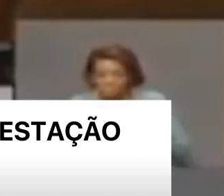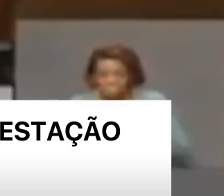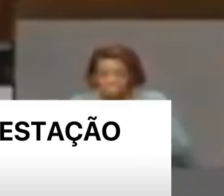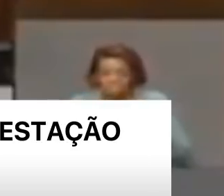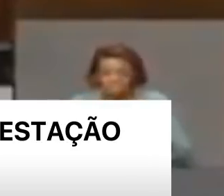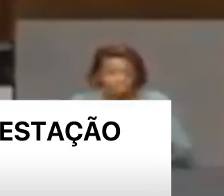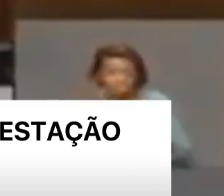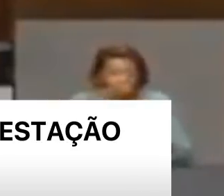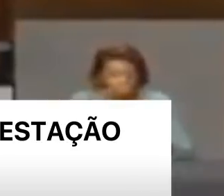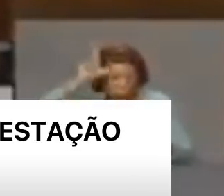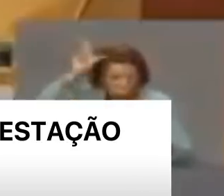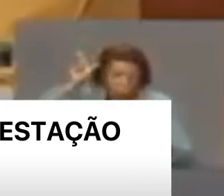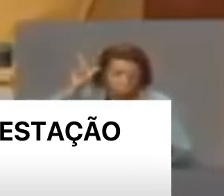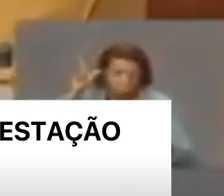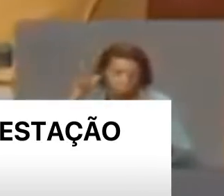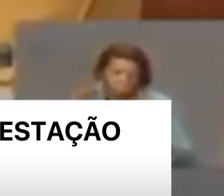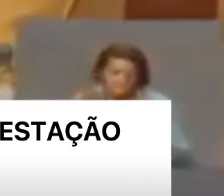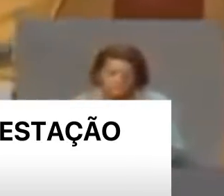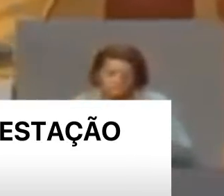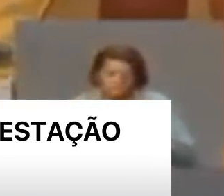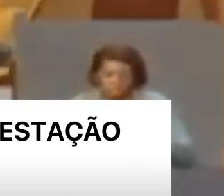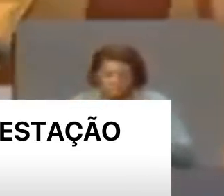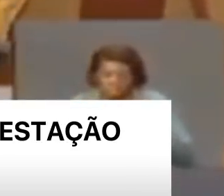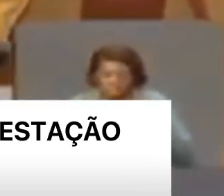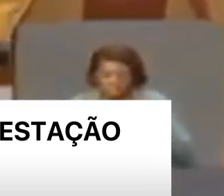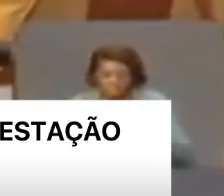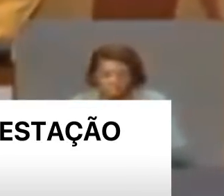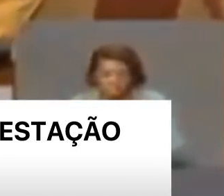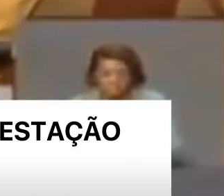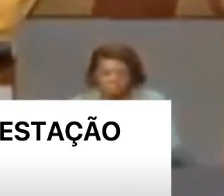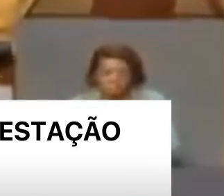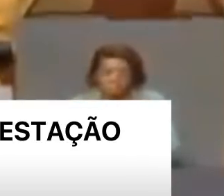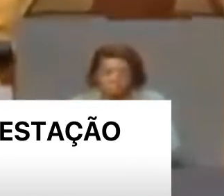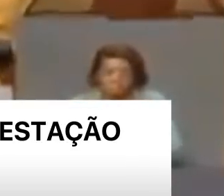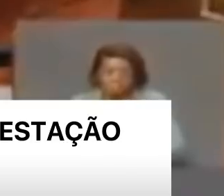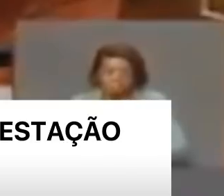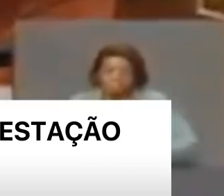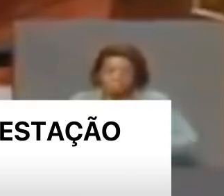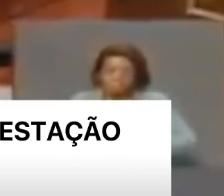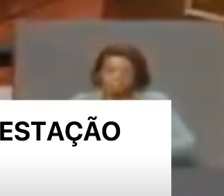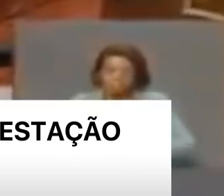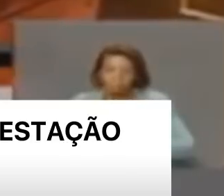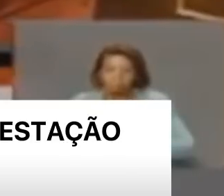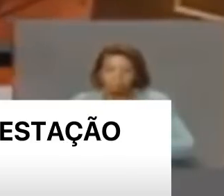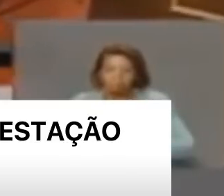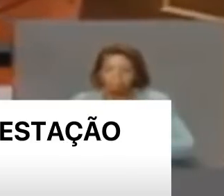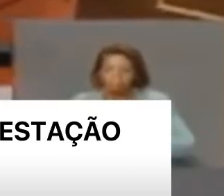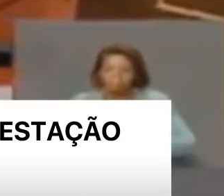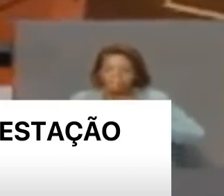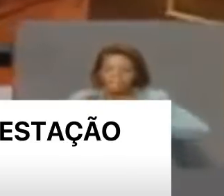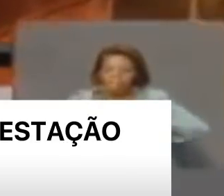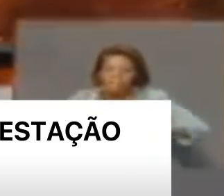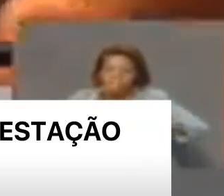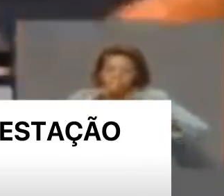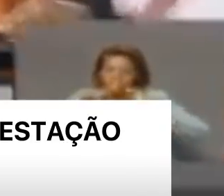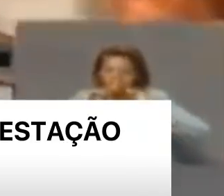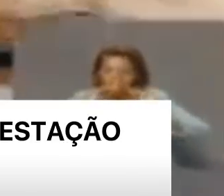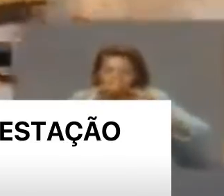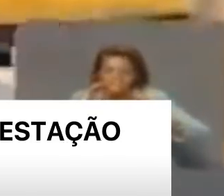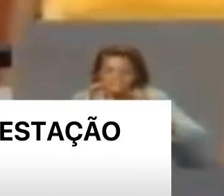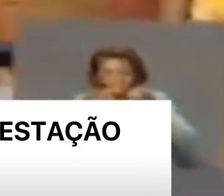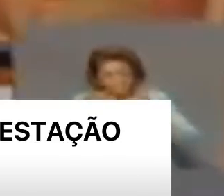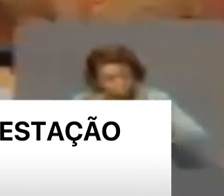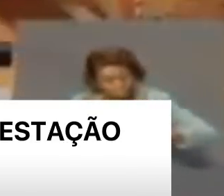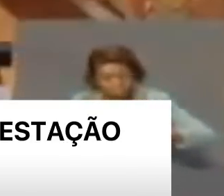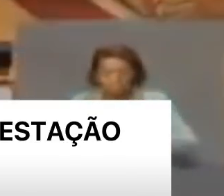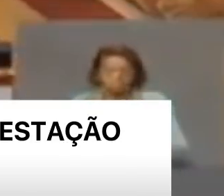referido protesto que deixou um rastro de pouco mais de 100 detenções, 3 pessoas desaparecidas, sendo que uma delas é dada